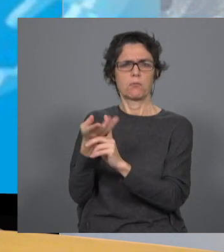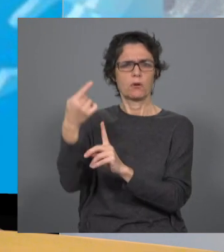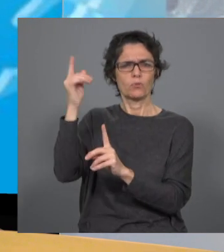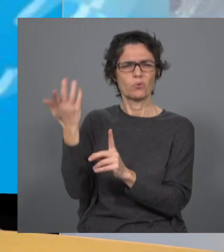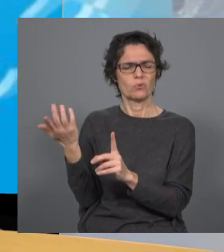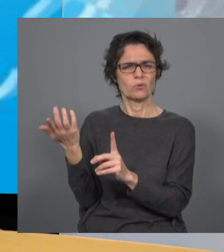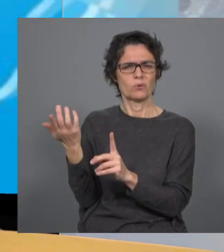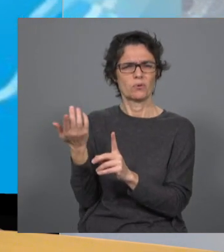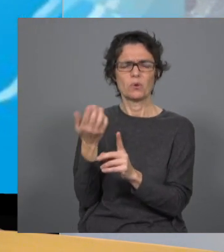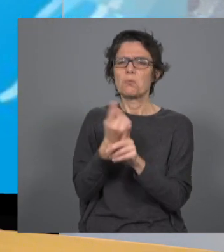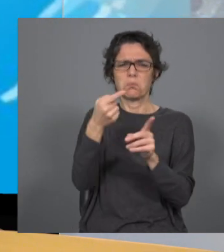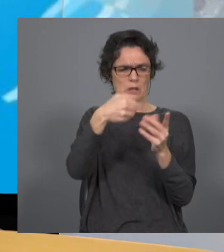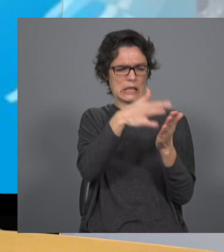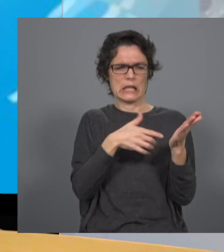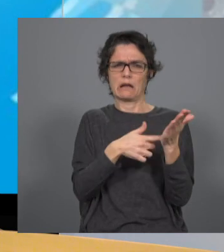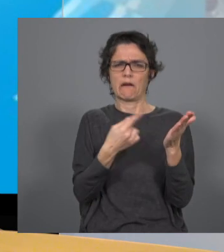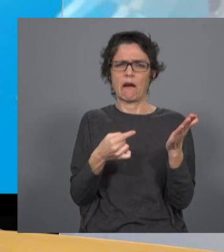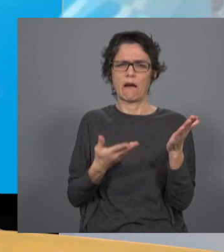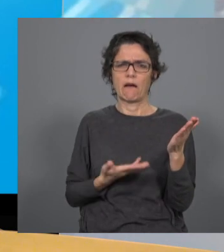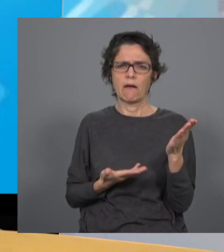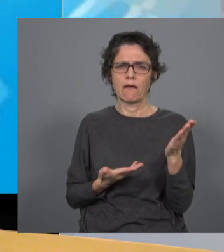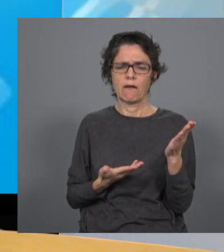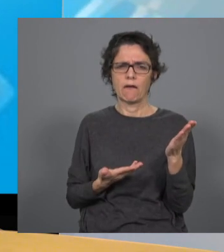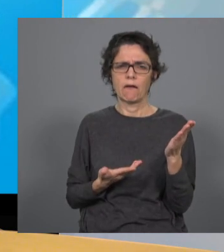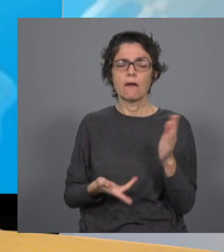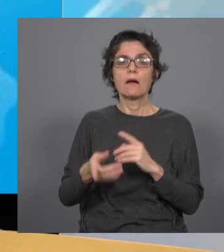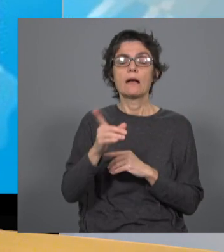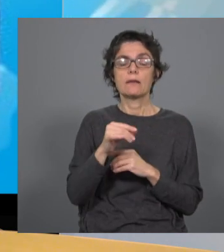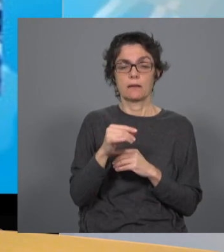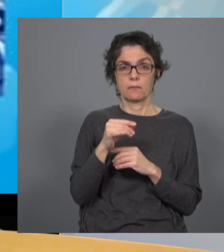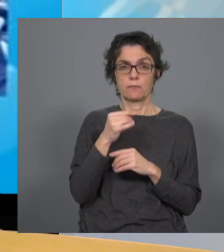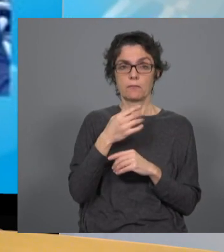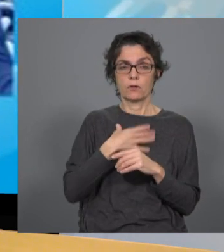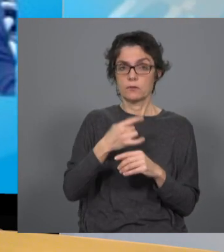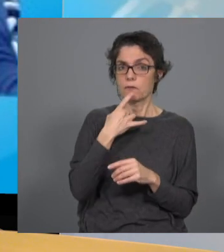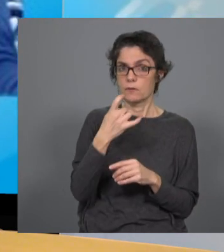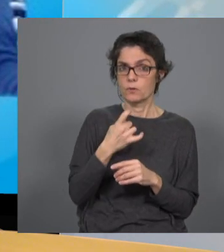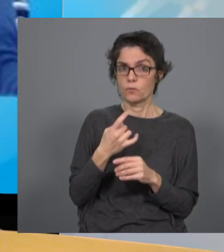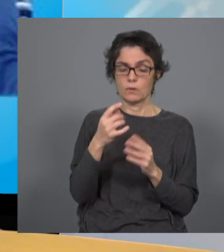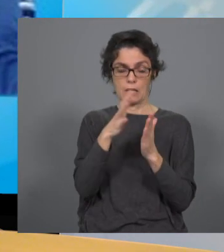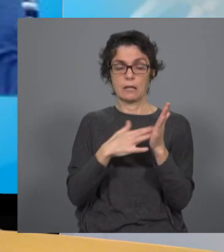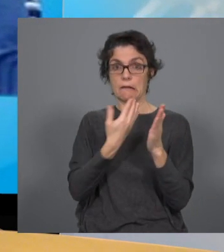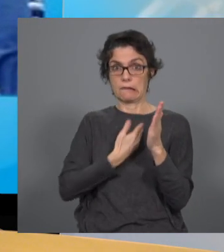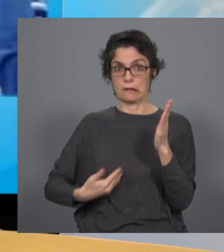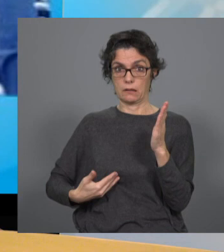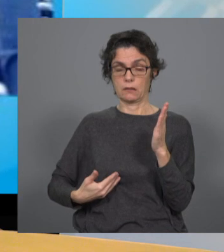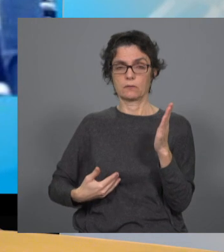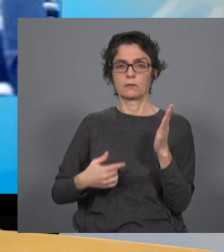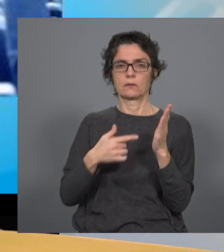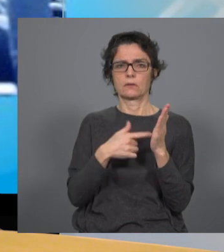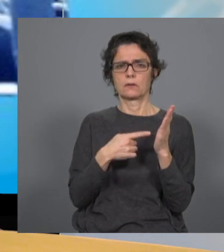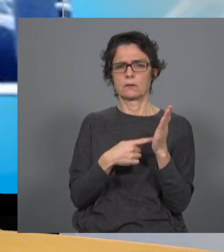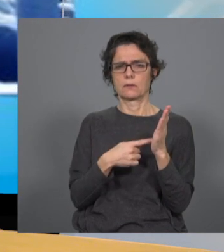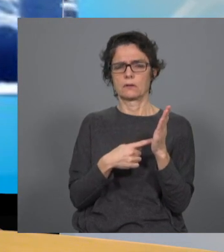Perceber também que aqui estas determinações que encontramos aqui nesta passagem do Antigo Testamento resultam muito